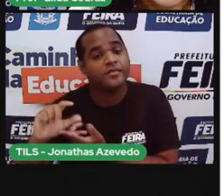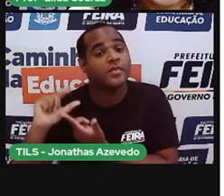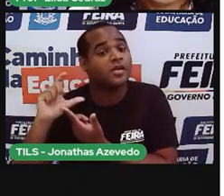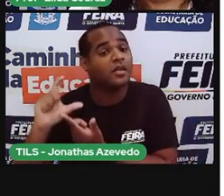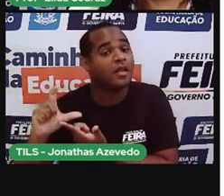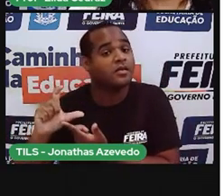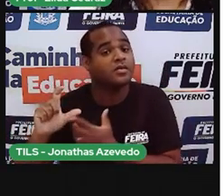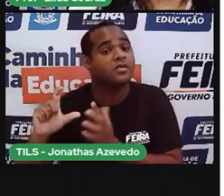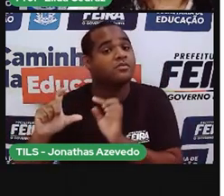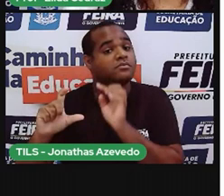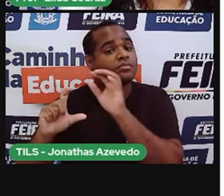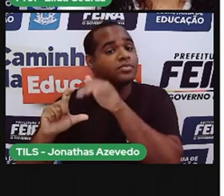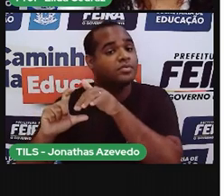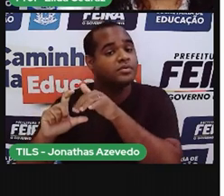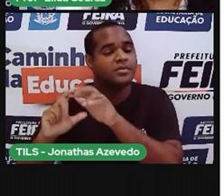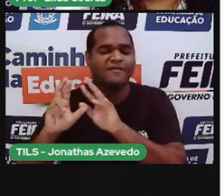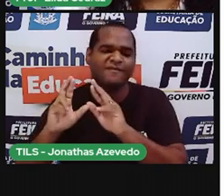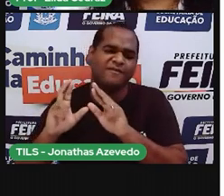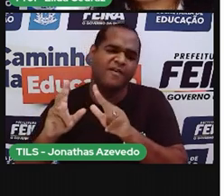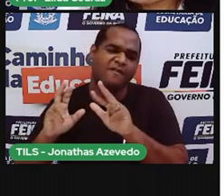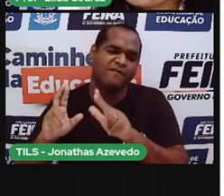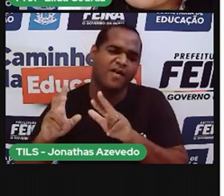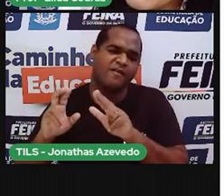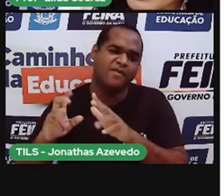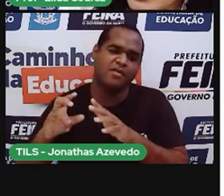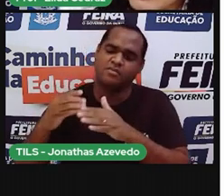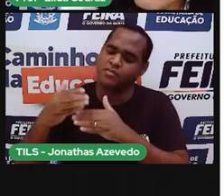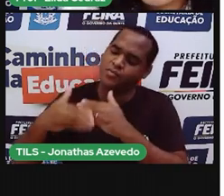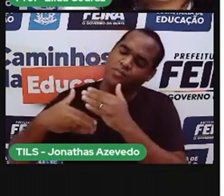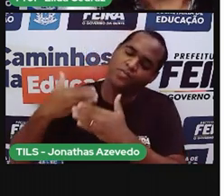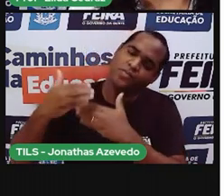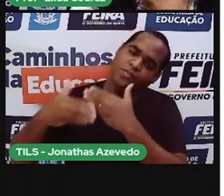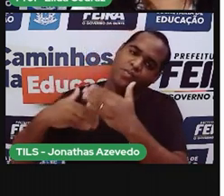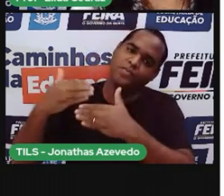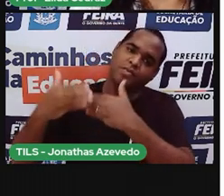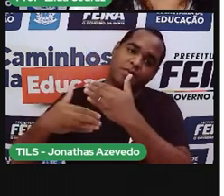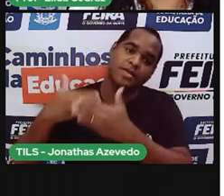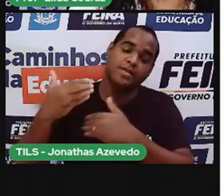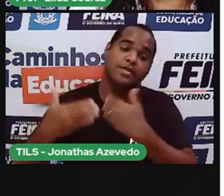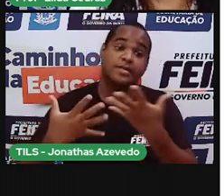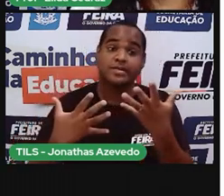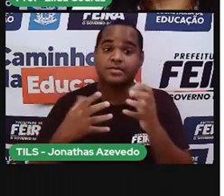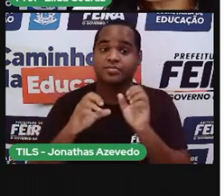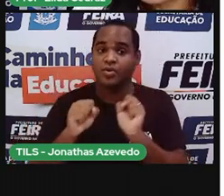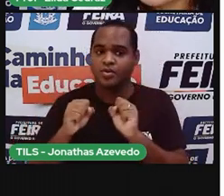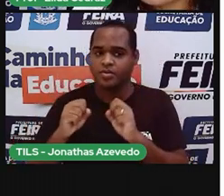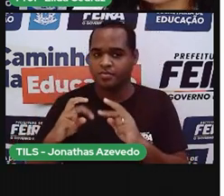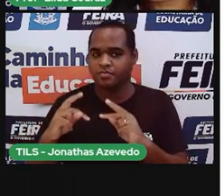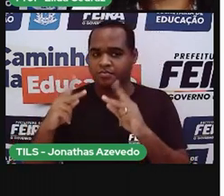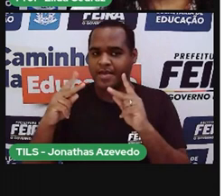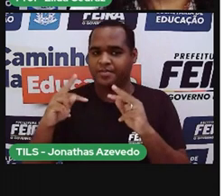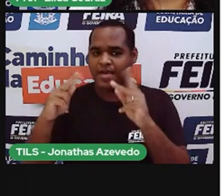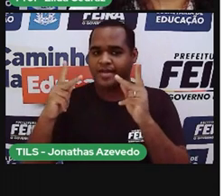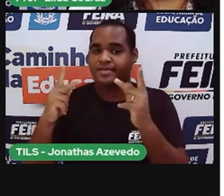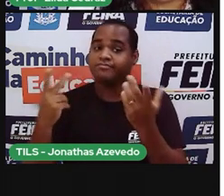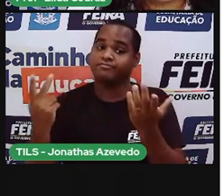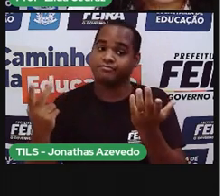da caixinha passou por muitos processos, recebeu alguns